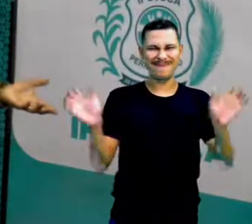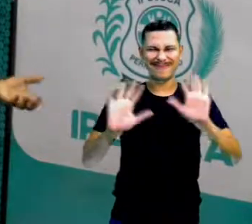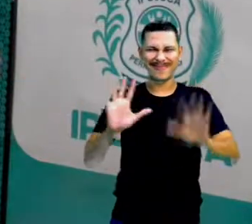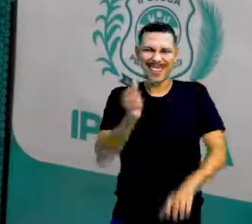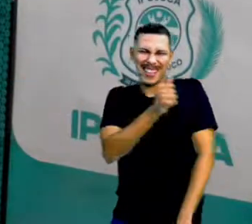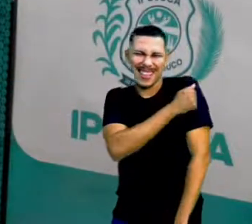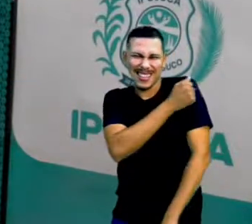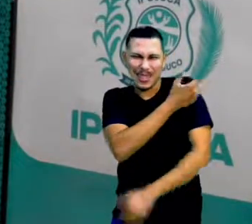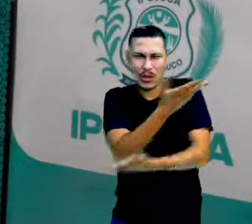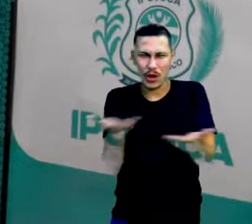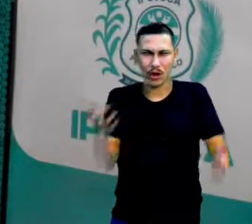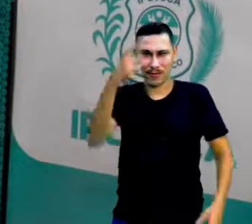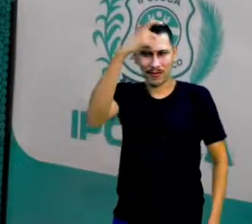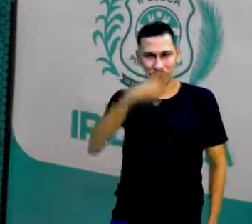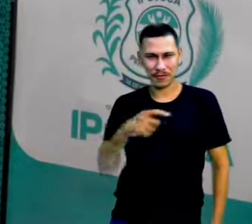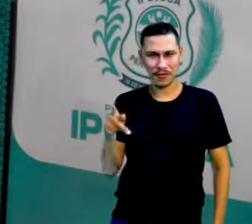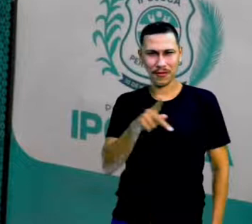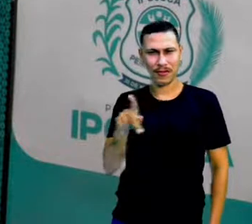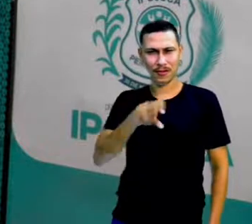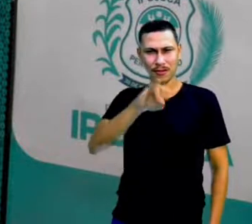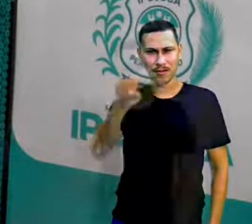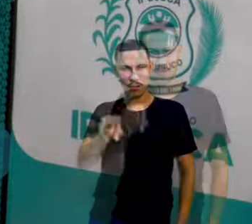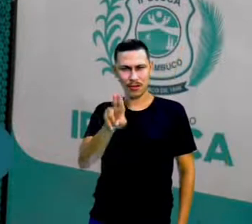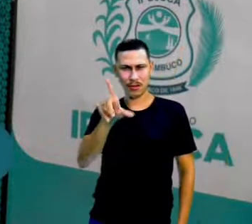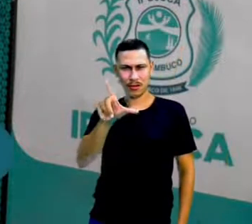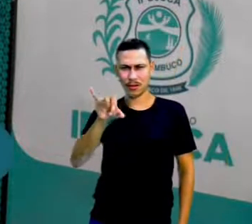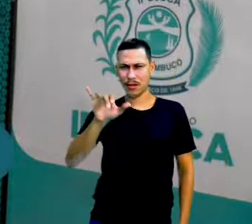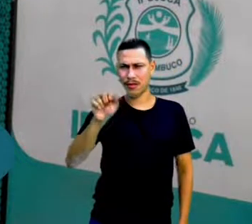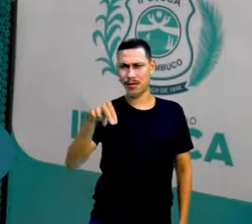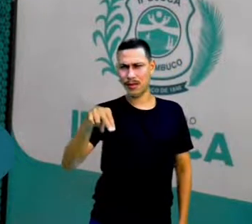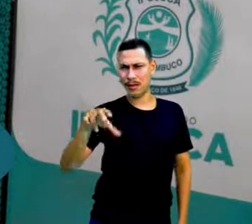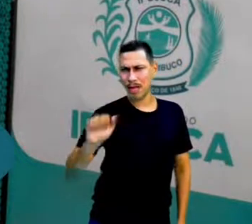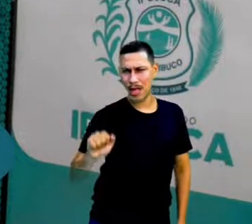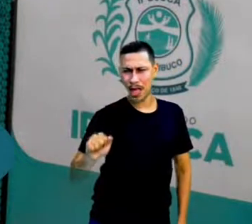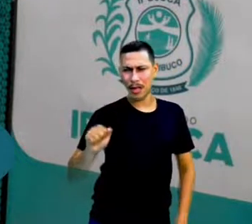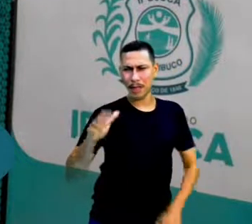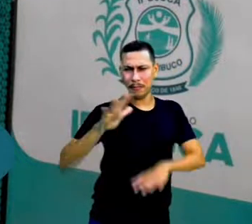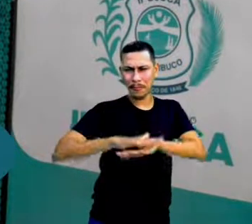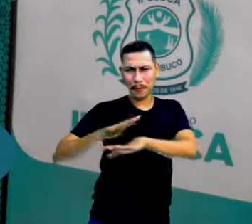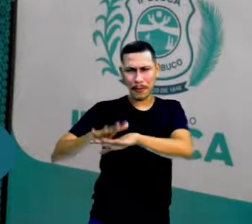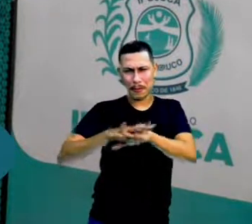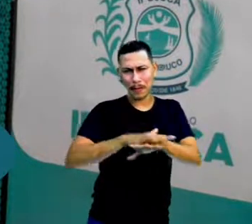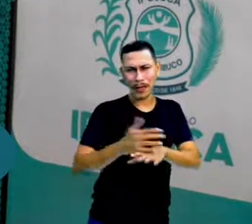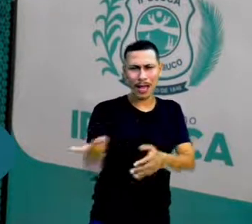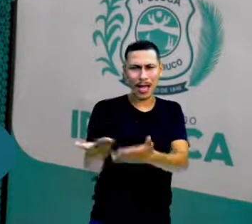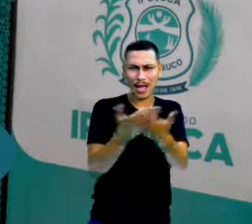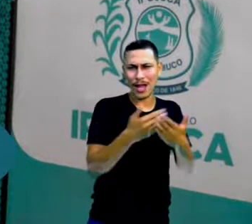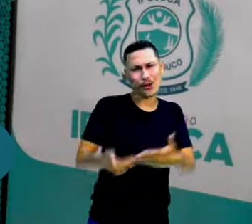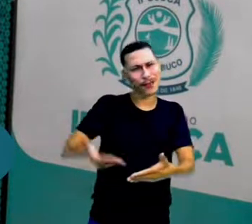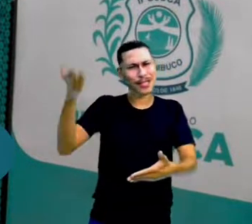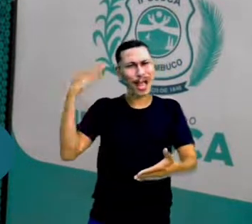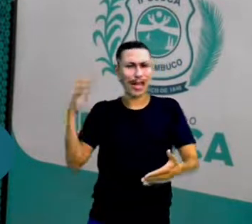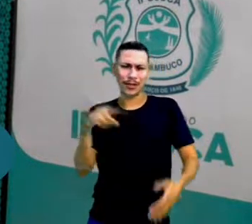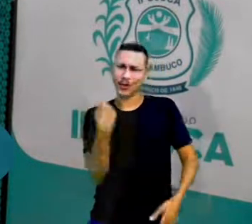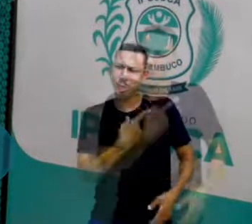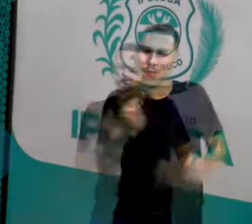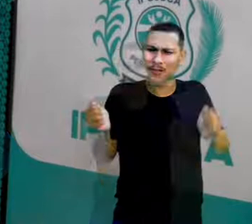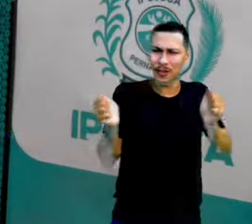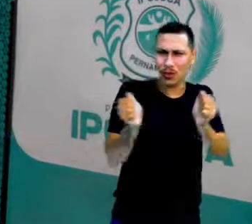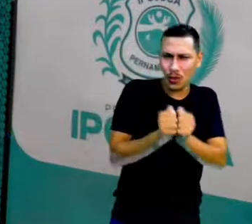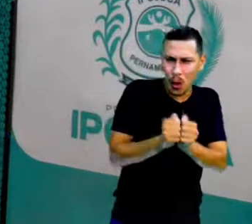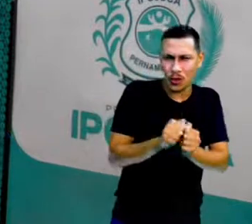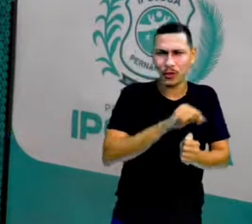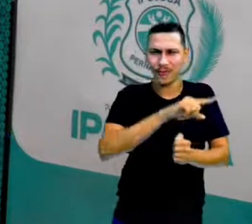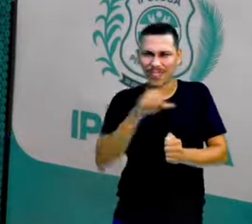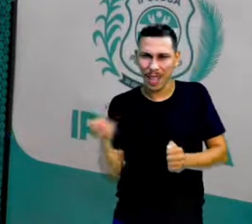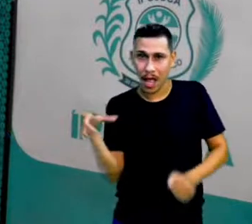Olá, alunos! Sou Juliana Arcanjo, professora de matemática. Estive com vocês na última aula. Não